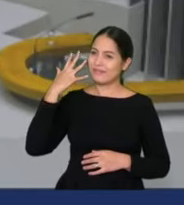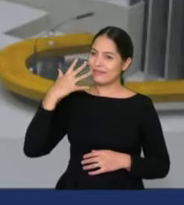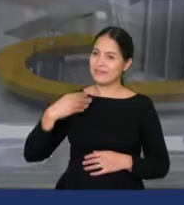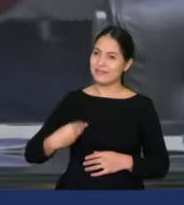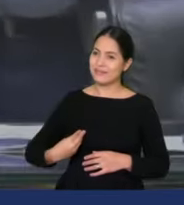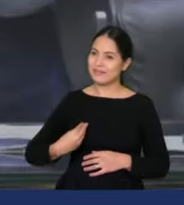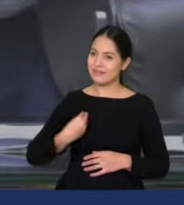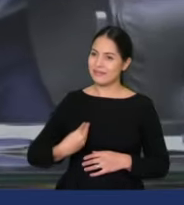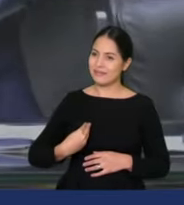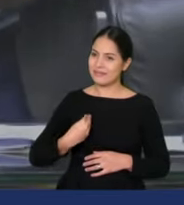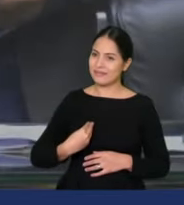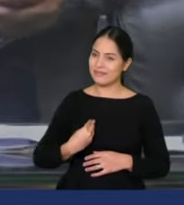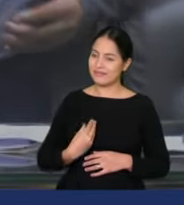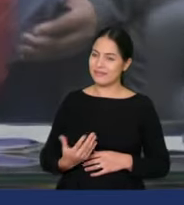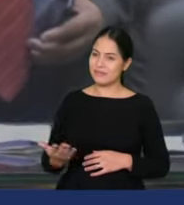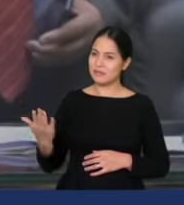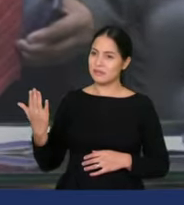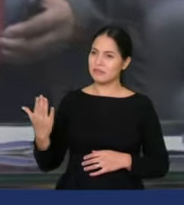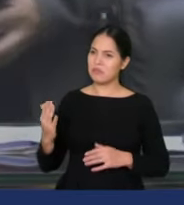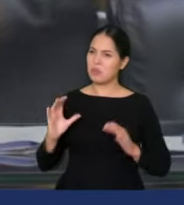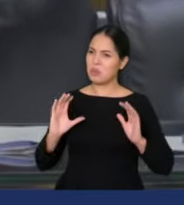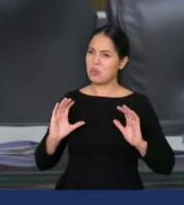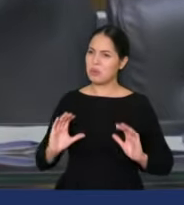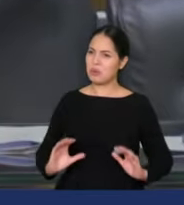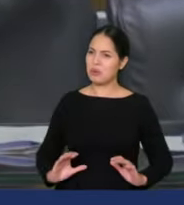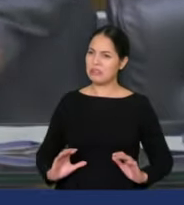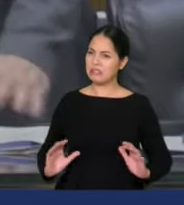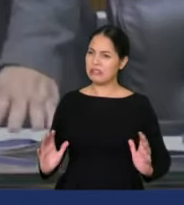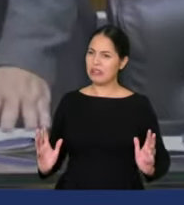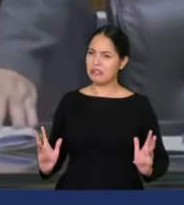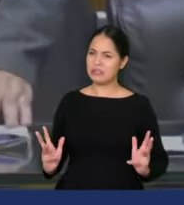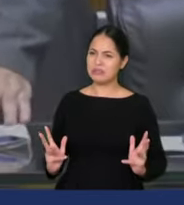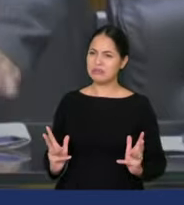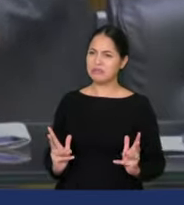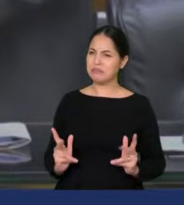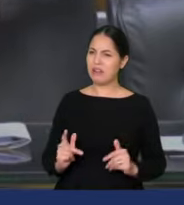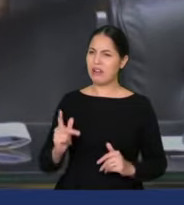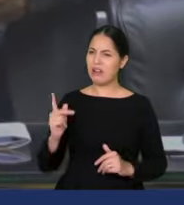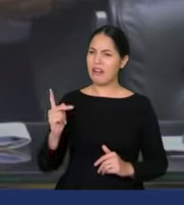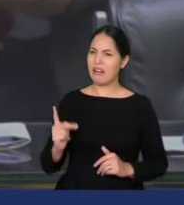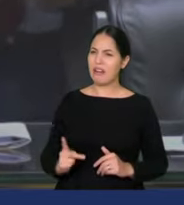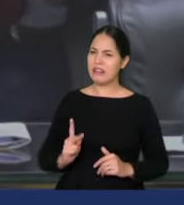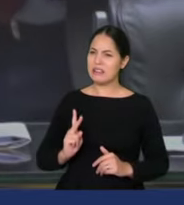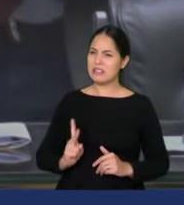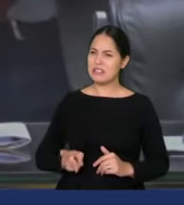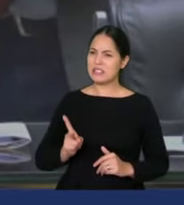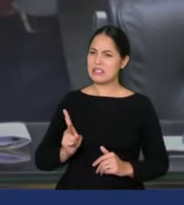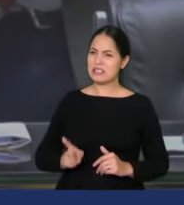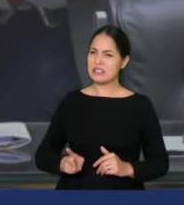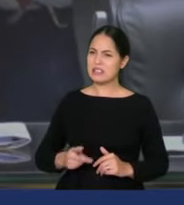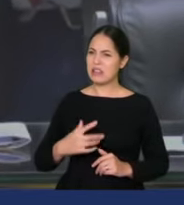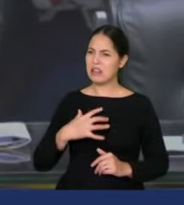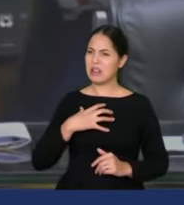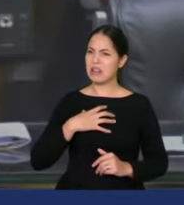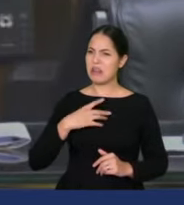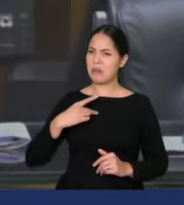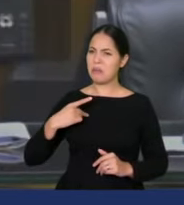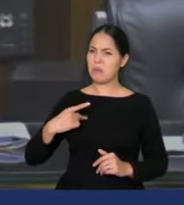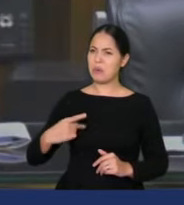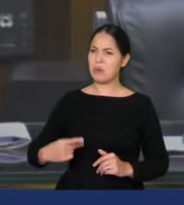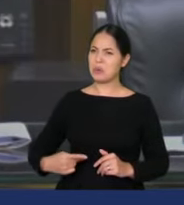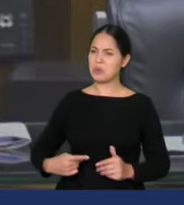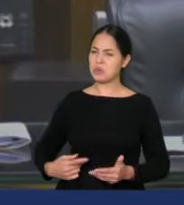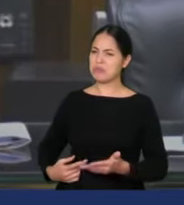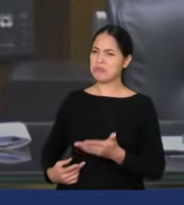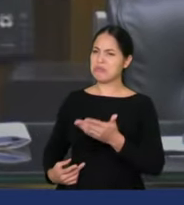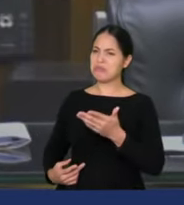o comportamento sempre altivo aqui no plenário, na nossa casa legislativa, do deputado Afonso